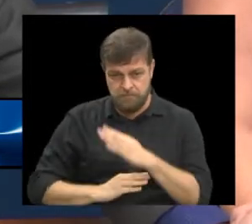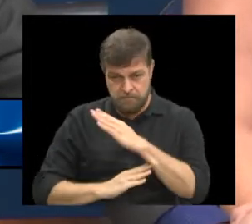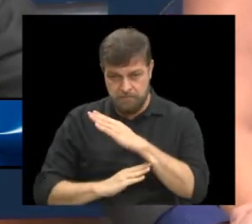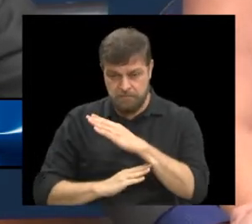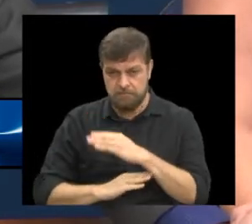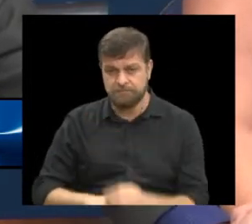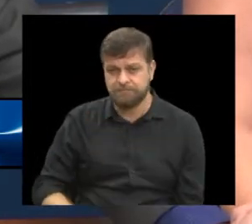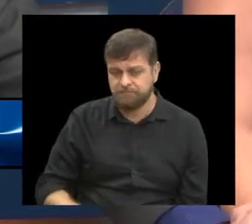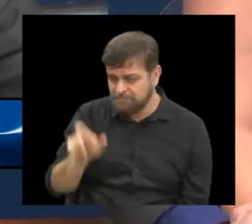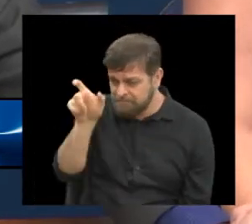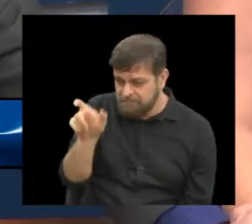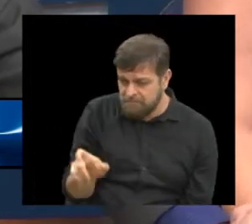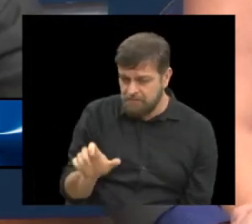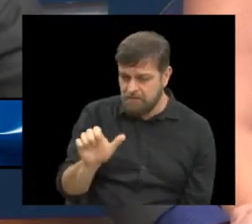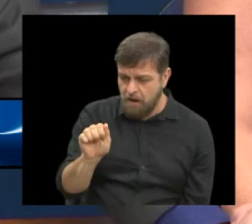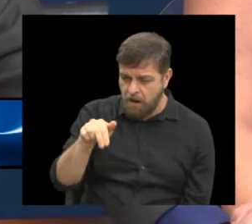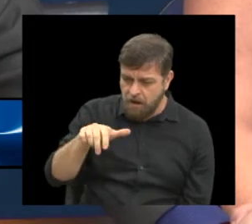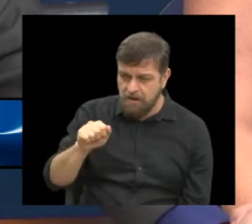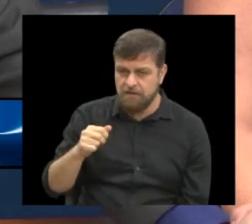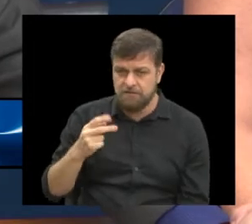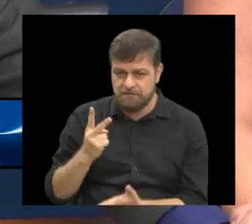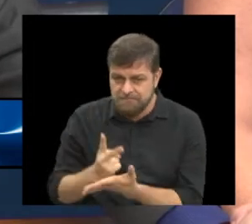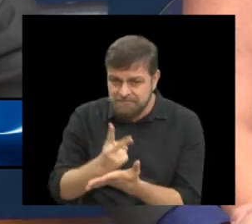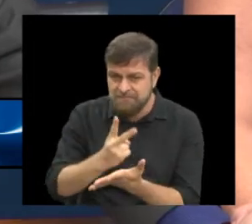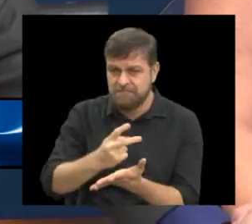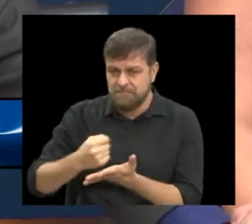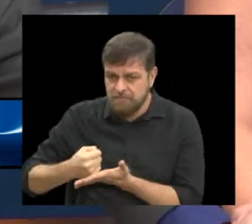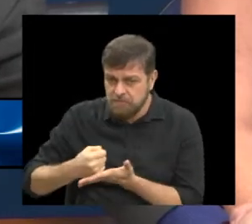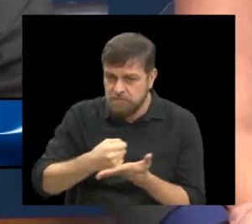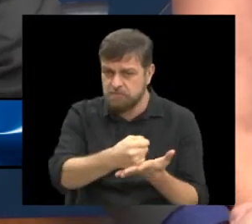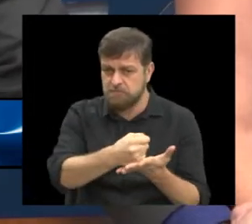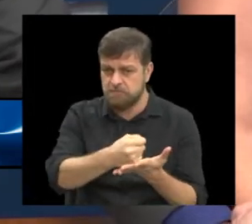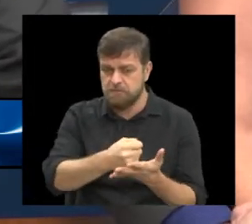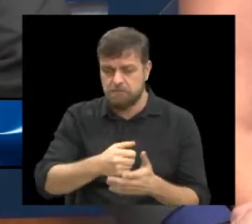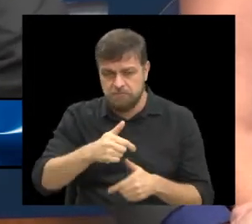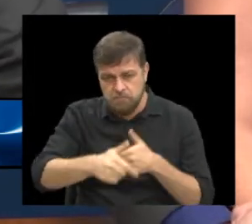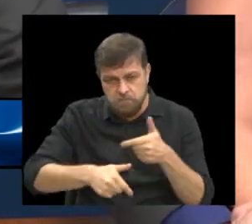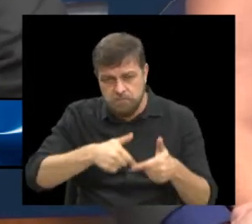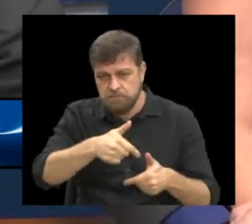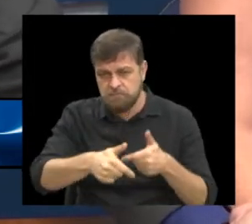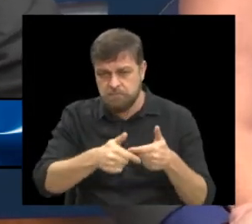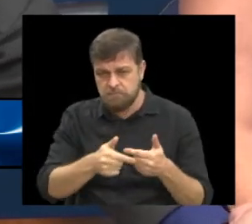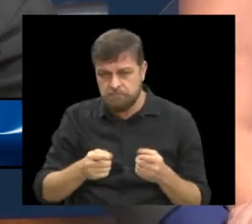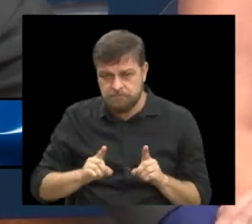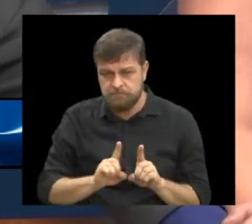pessoa está sempre ajudando, sempre trabalhando.